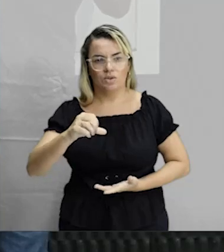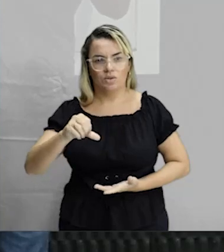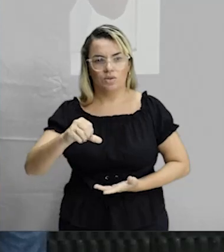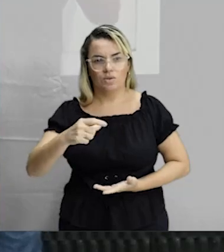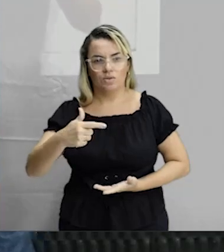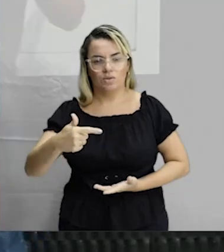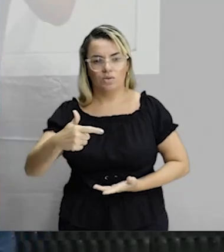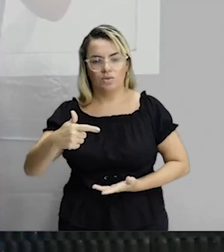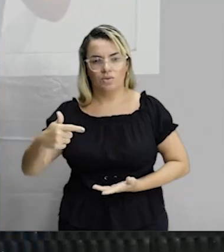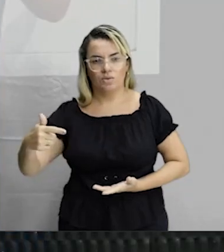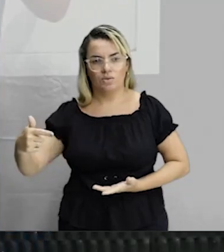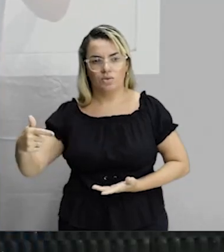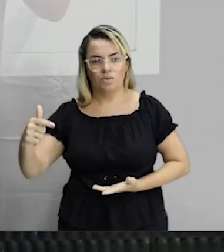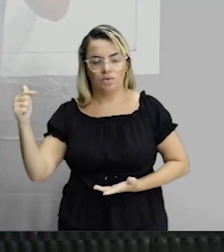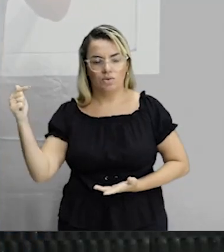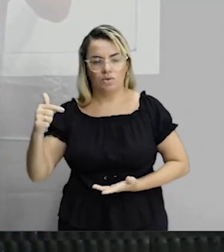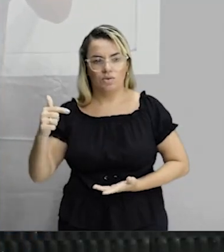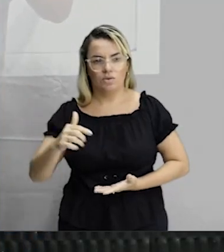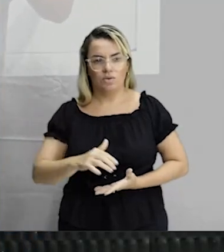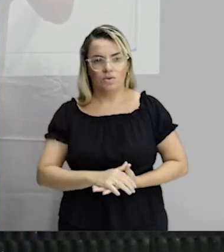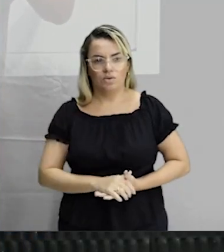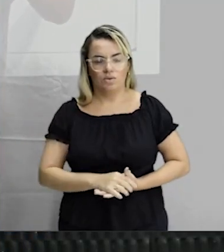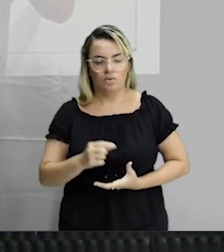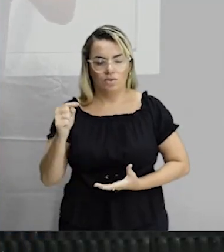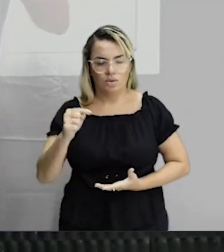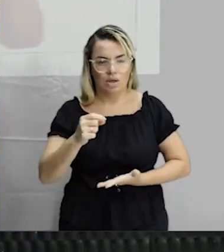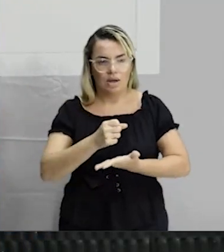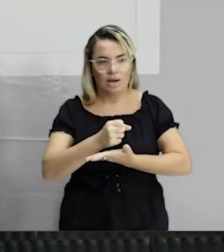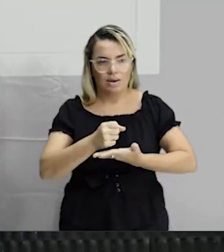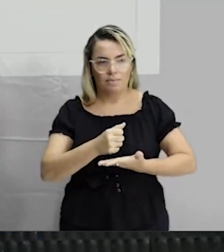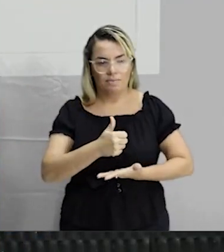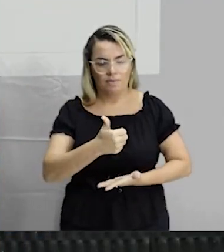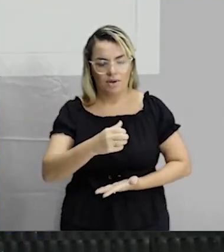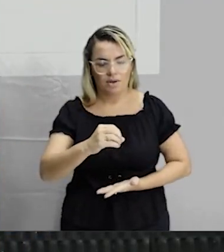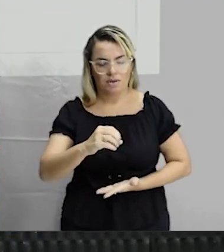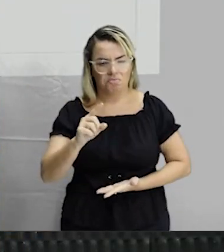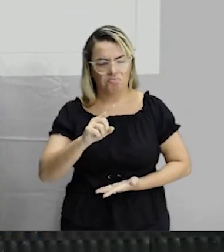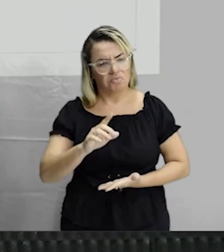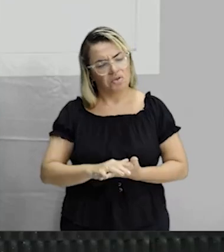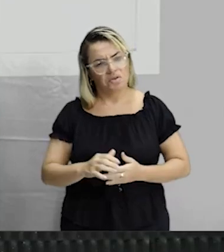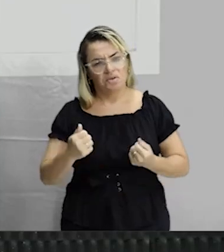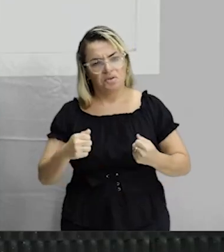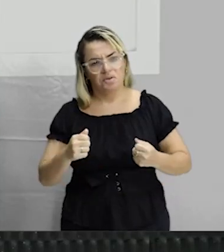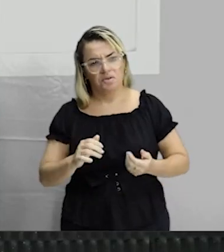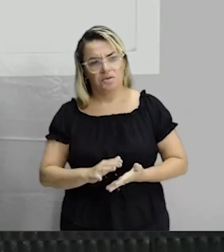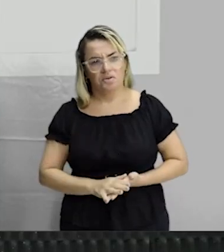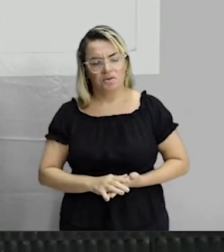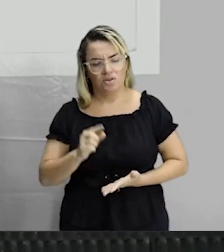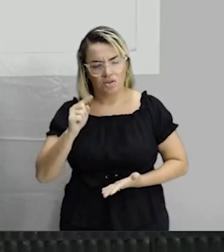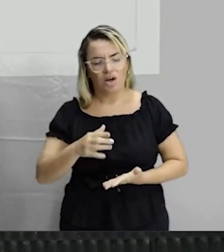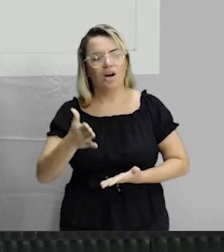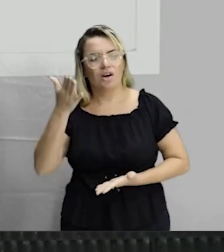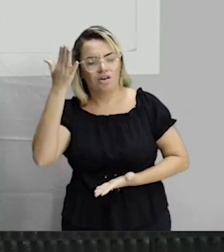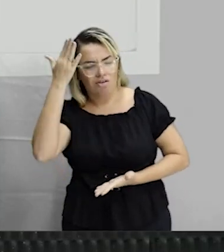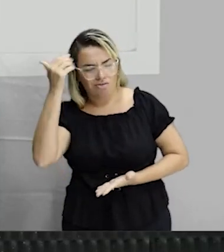1,09277 na base 10, e a base 10 nem precisa eu colocar esse 10 aqui, quando não tem já é